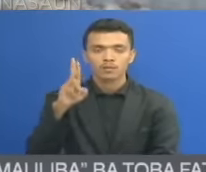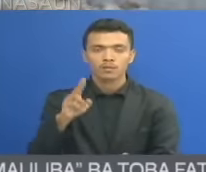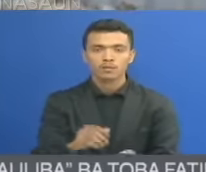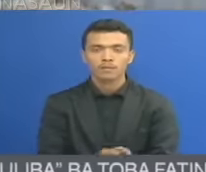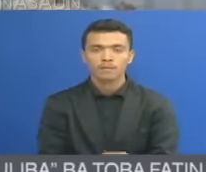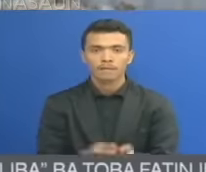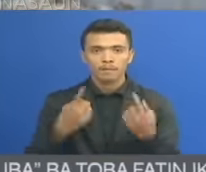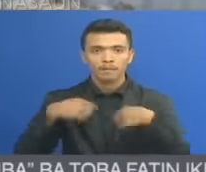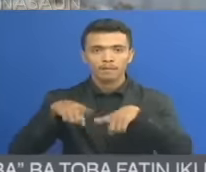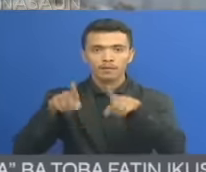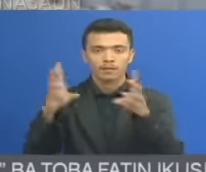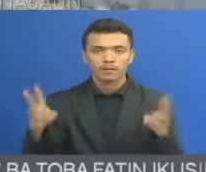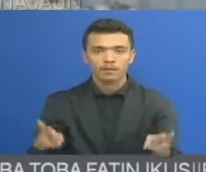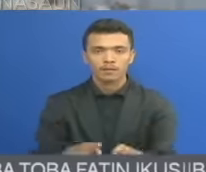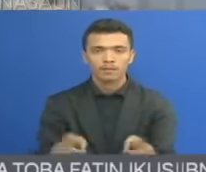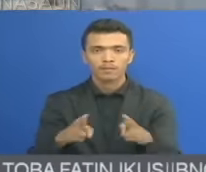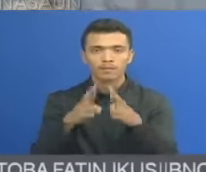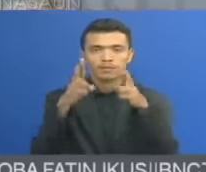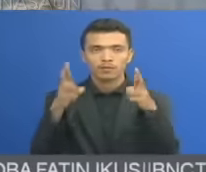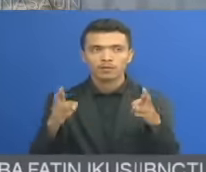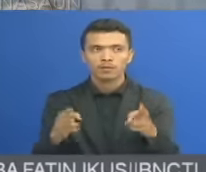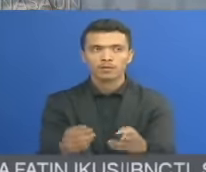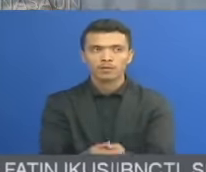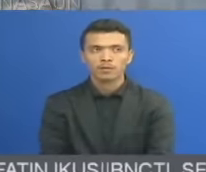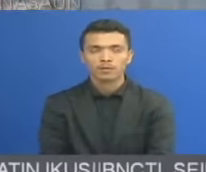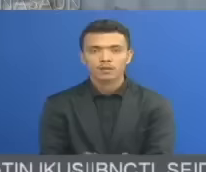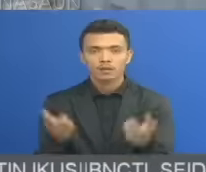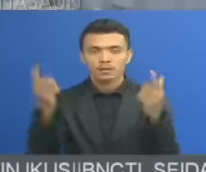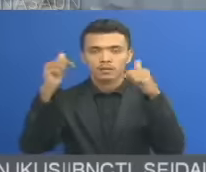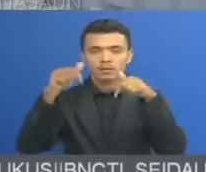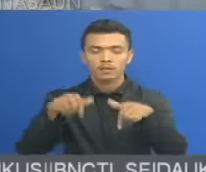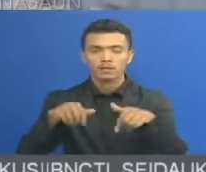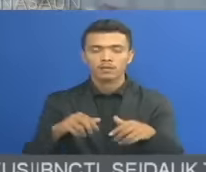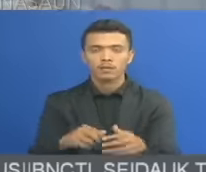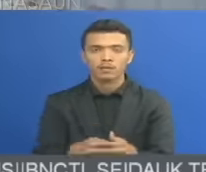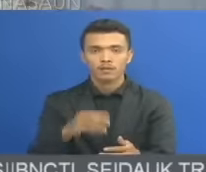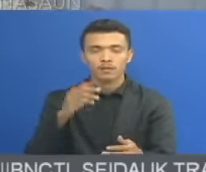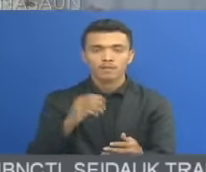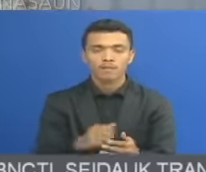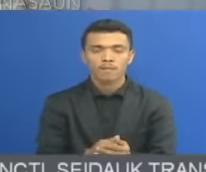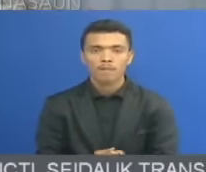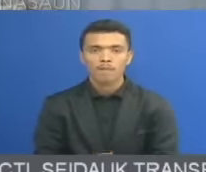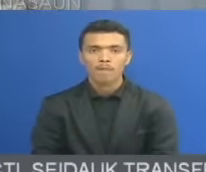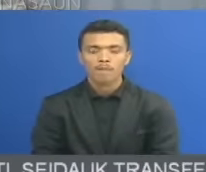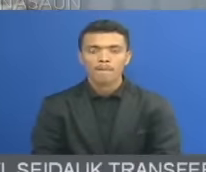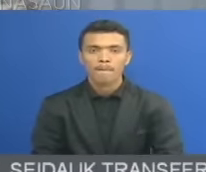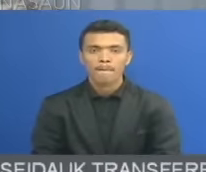Bidu ku saiba mo klar. Biasa mai ne sir lanu de, mai bola guli biasa mai sir lanu.